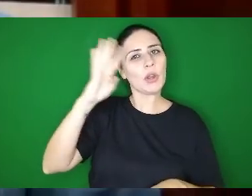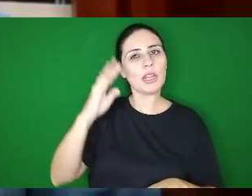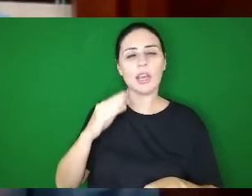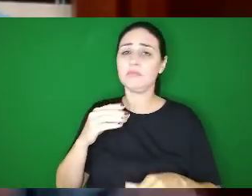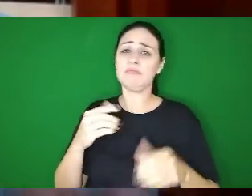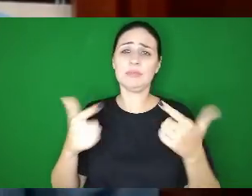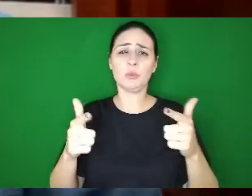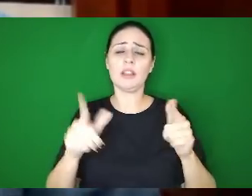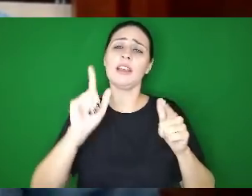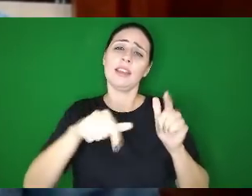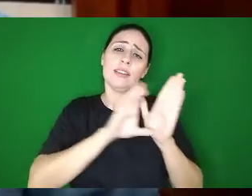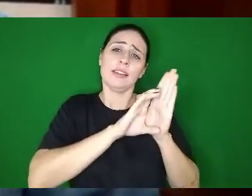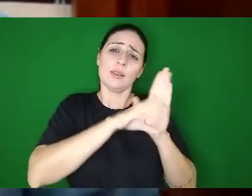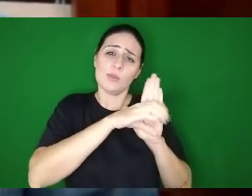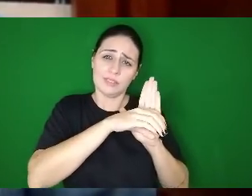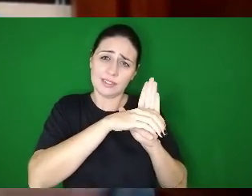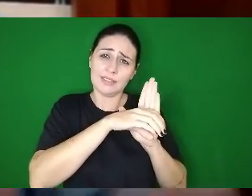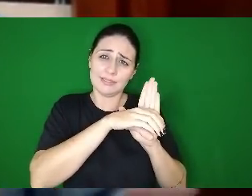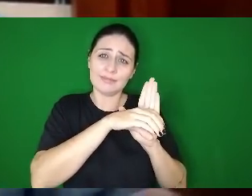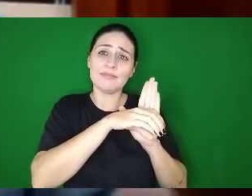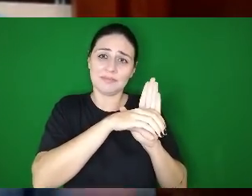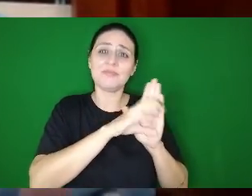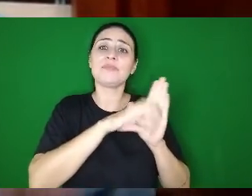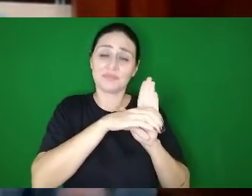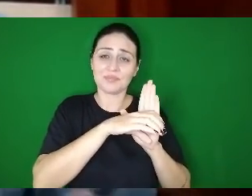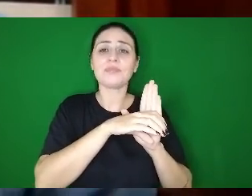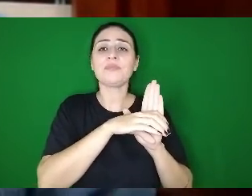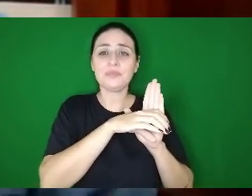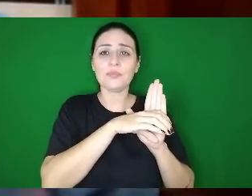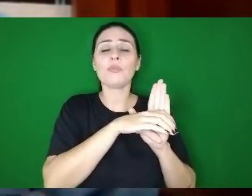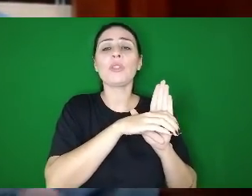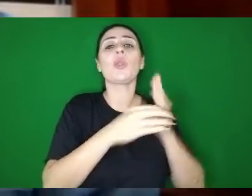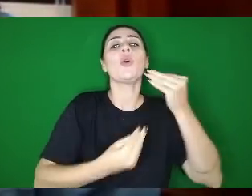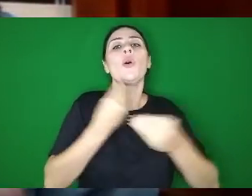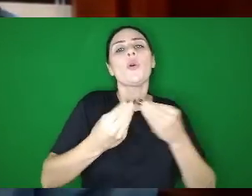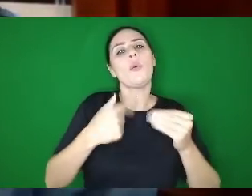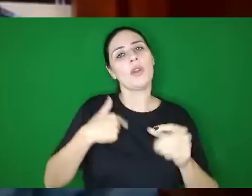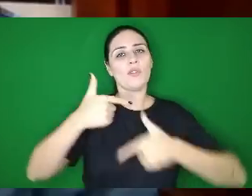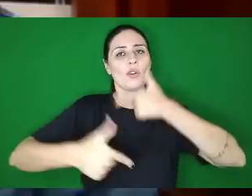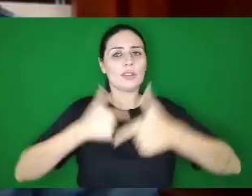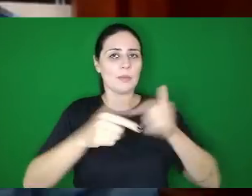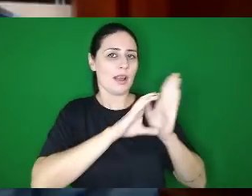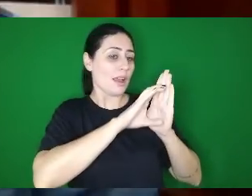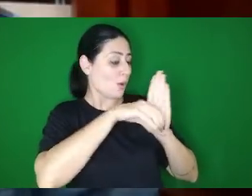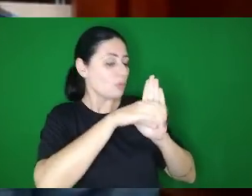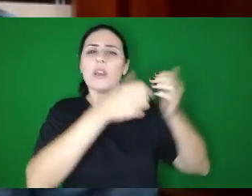um conceito, né, de migração, é um conceito. Como eu vou trabalhar esse